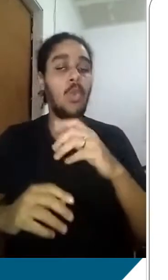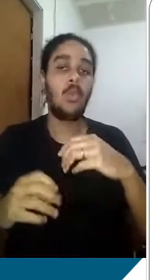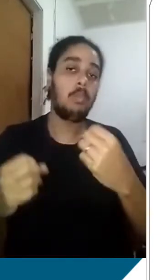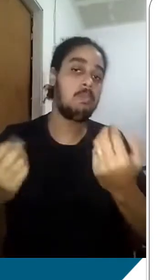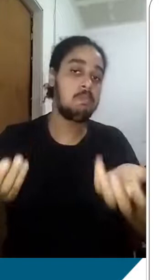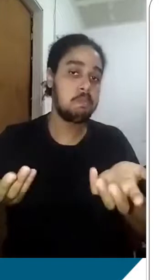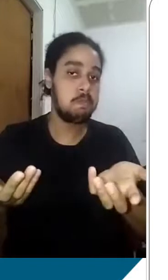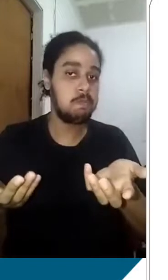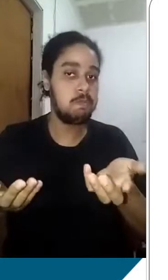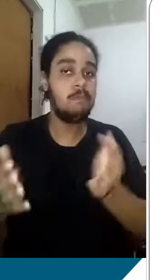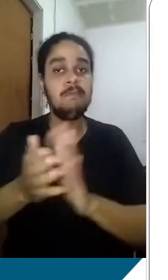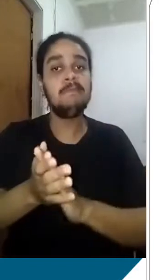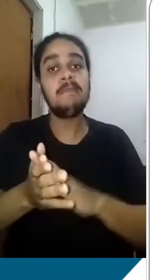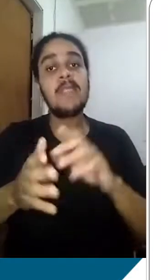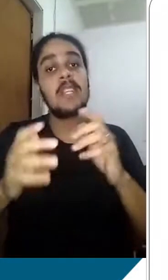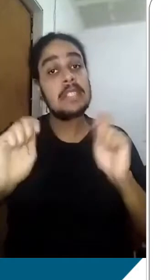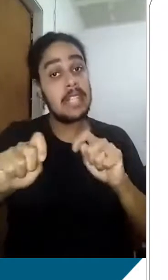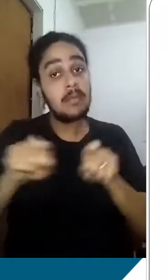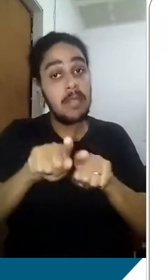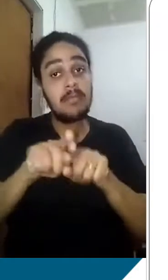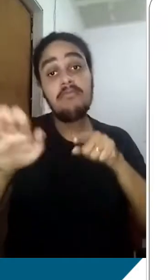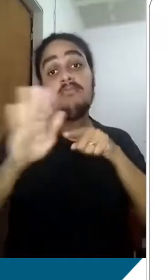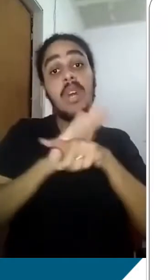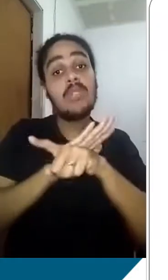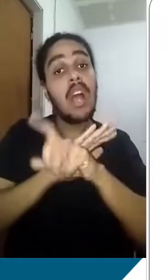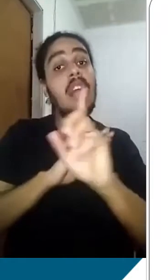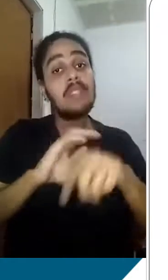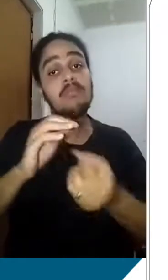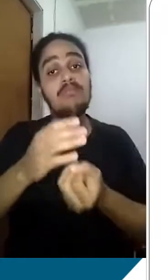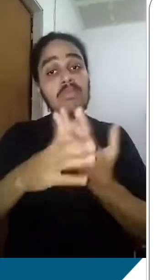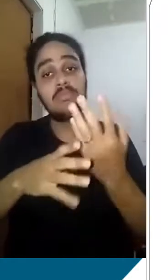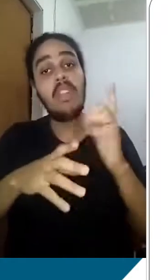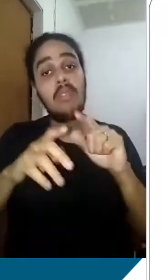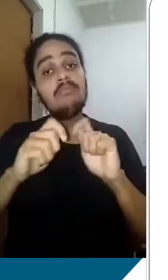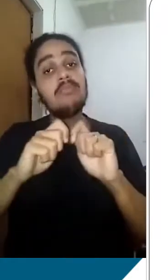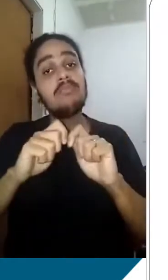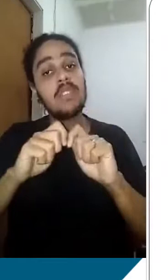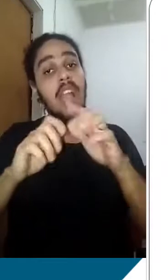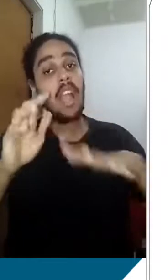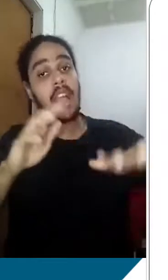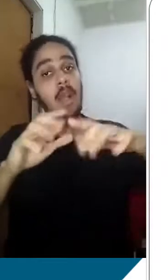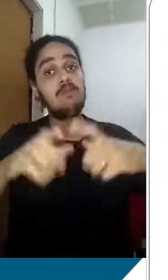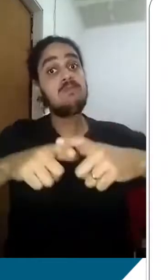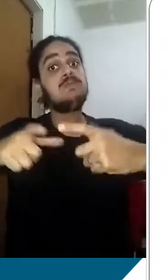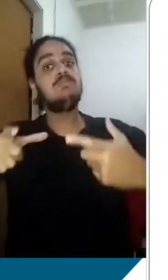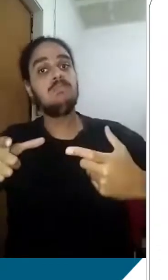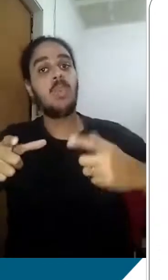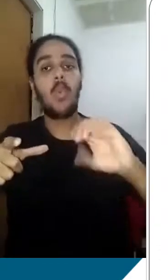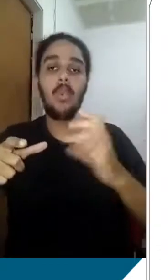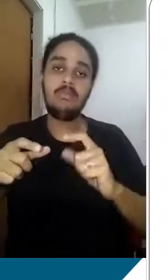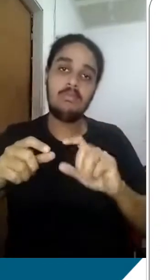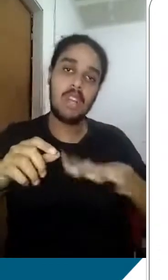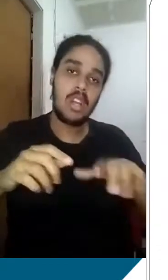pode também fazer a pergunta se essa produção é feita numa área grande ou